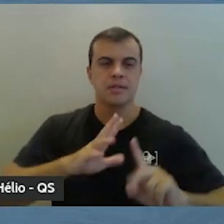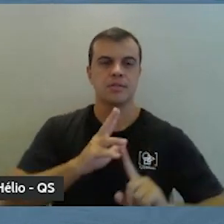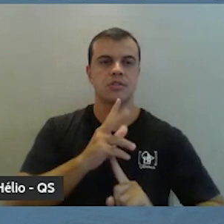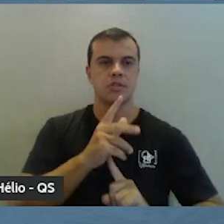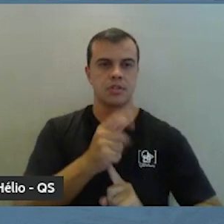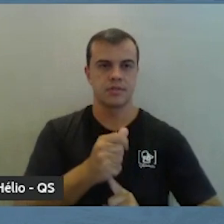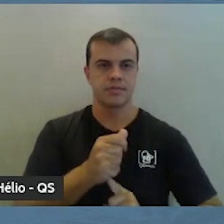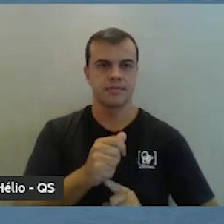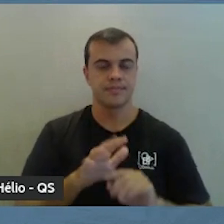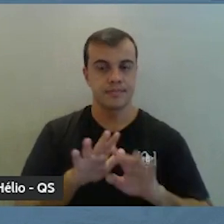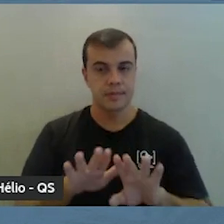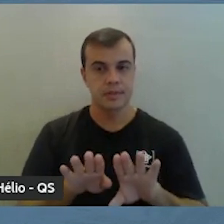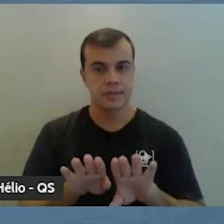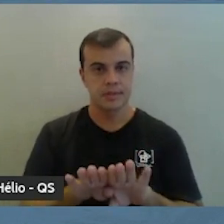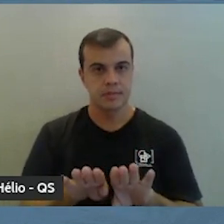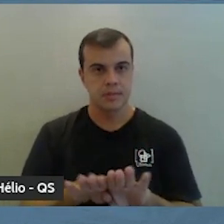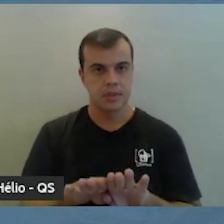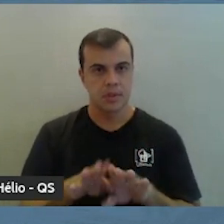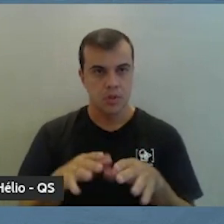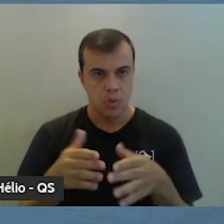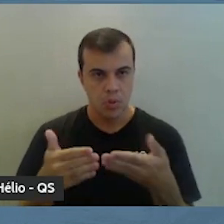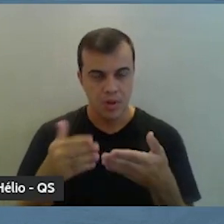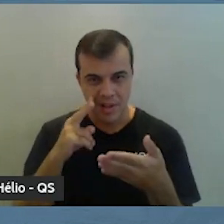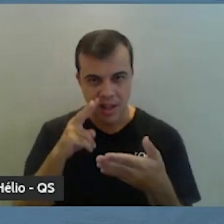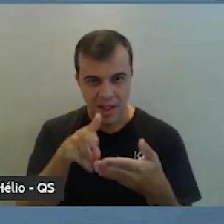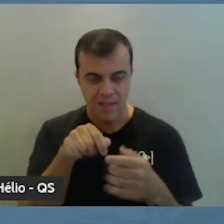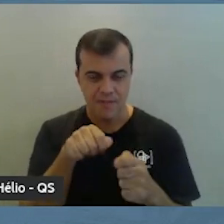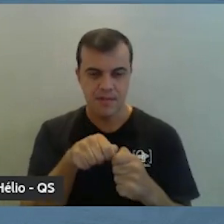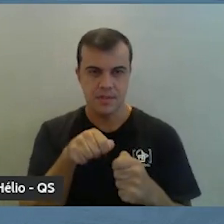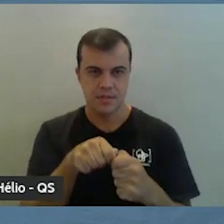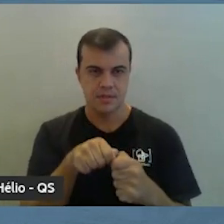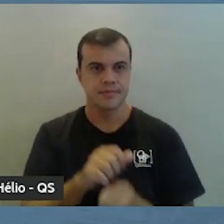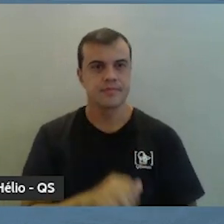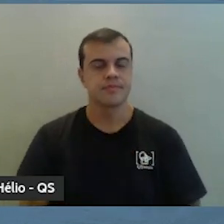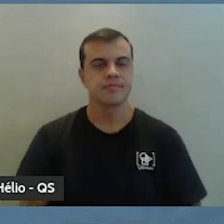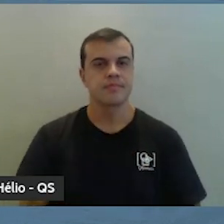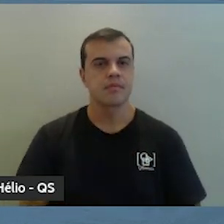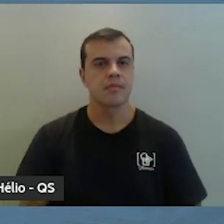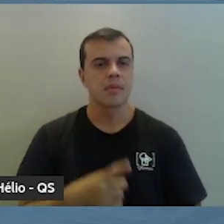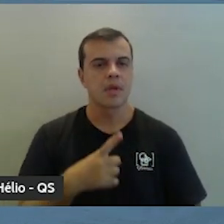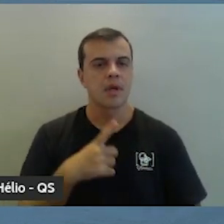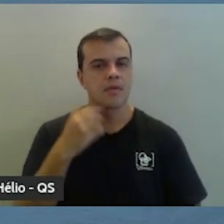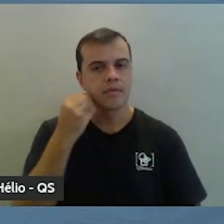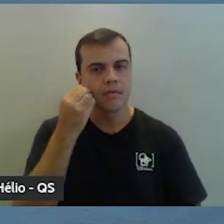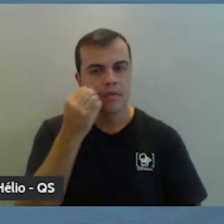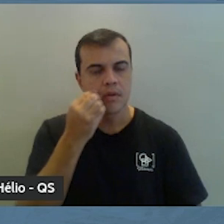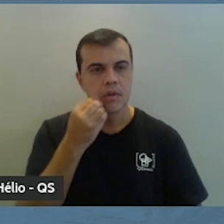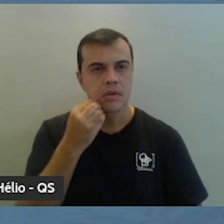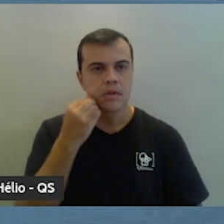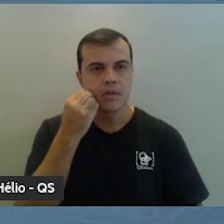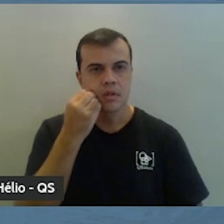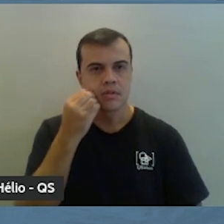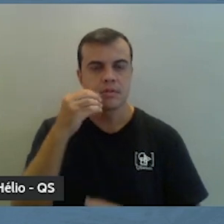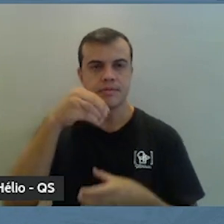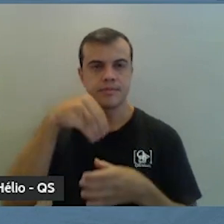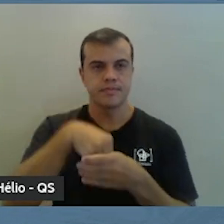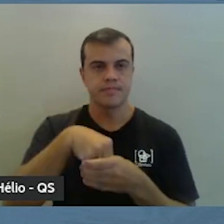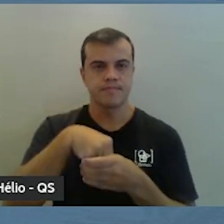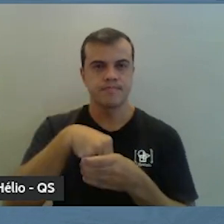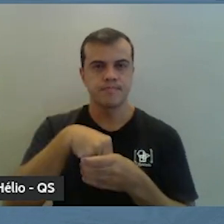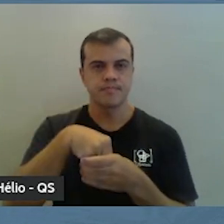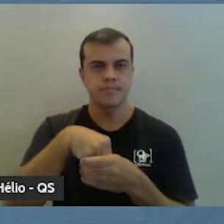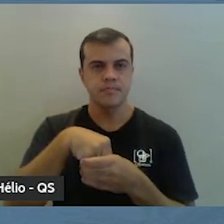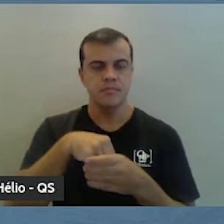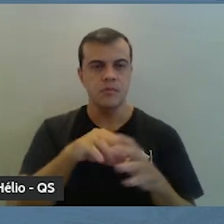visual, mas quando ele faz isso, vai vivenciar dentro de